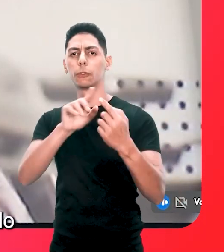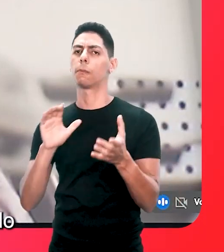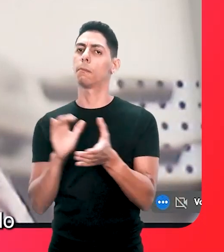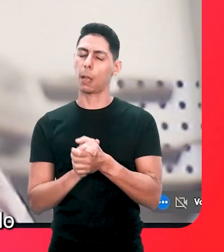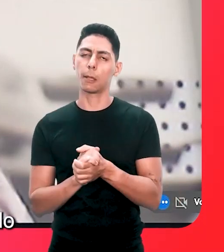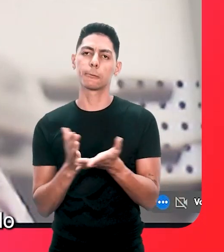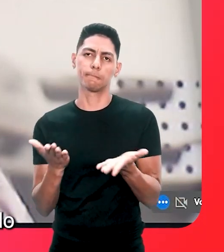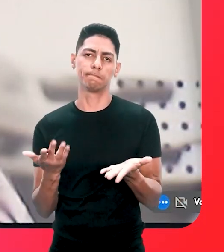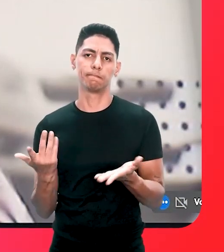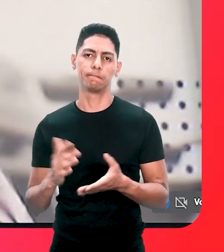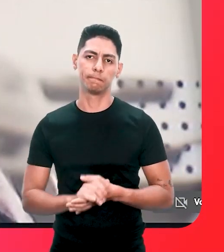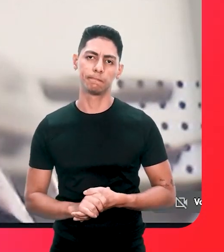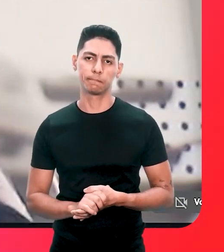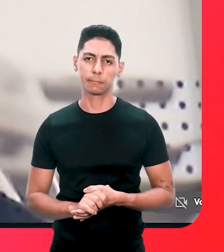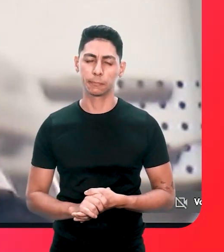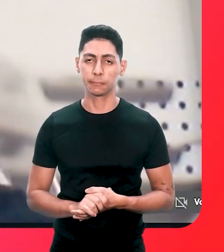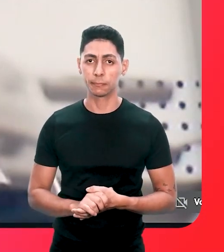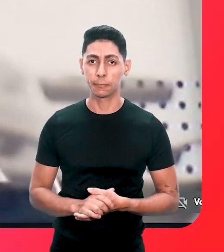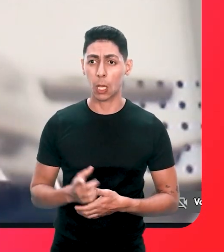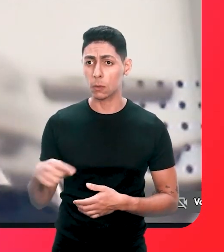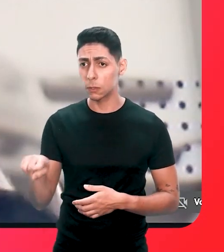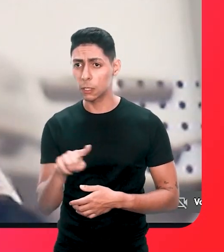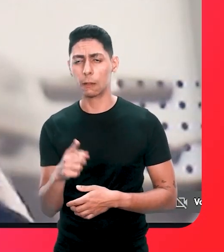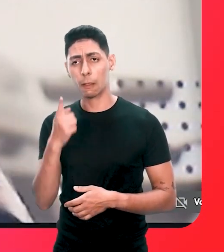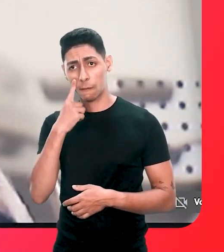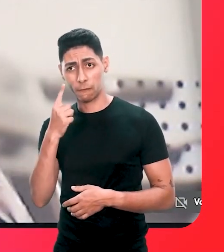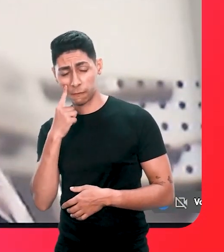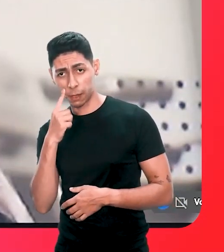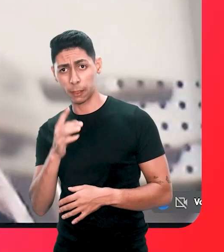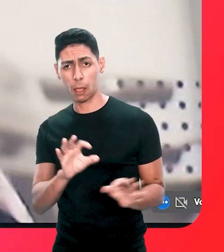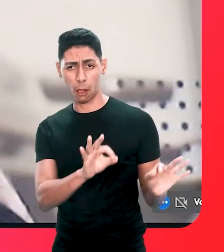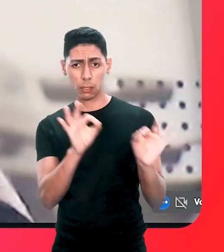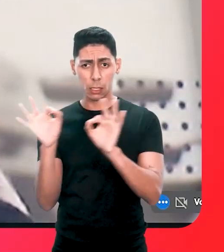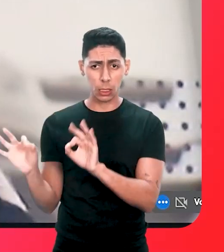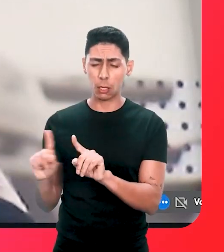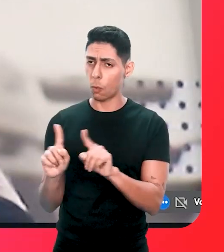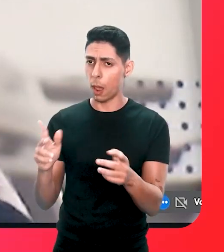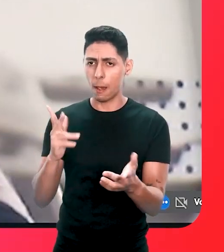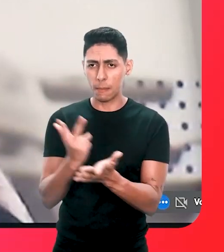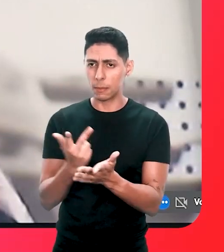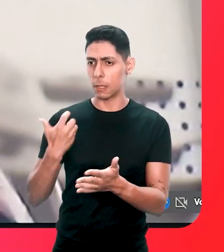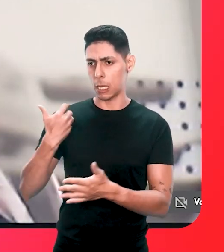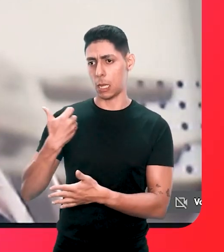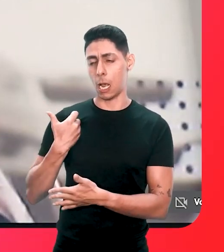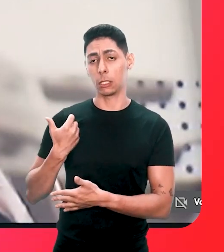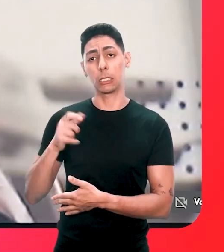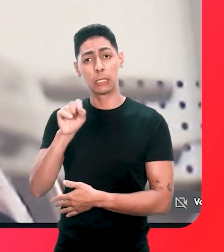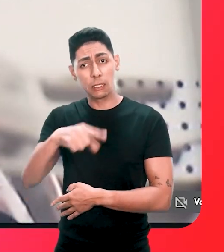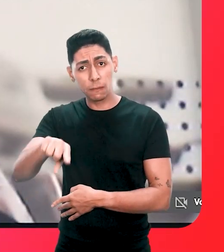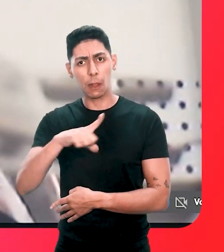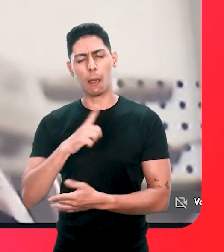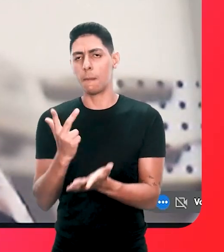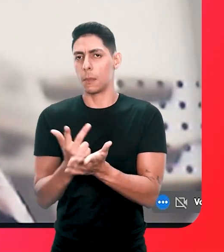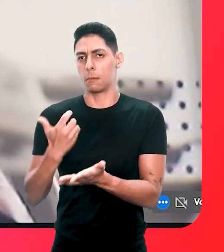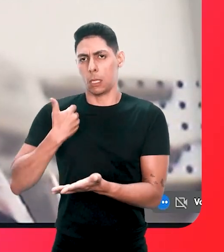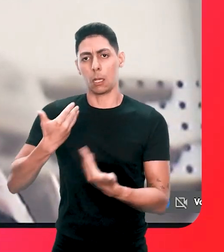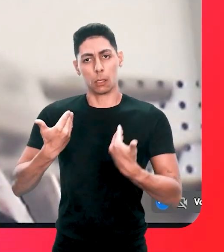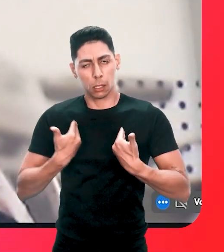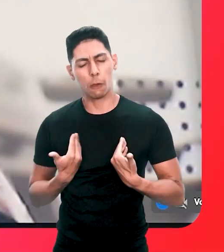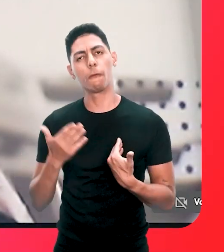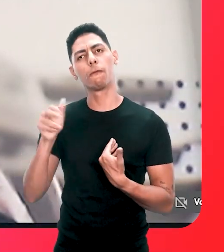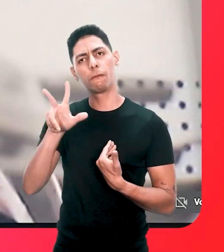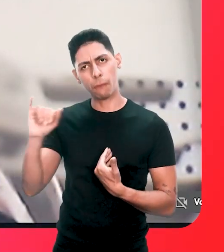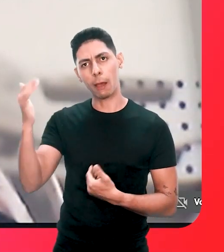Se a turma que estiver ouvindo aí não tiver a idade que eu tenho, os que têm vão entender, né? Que a gente